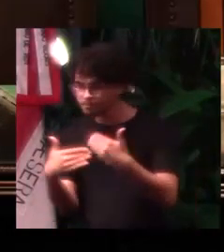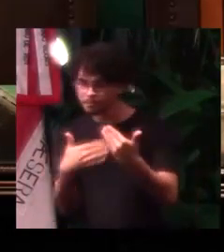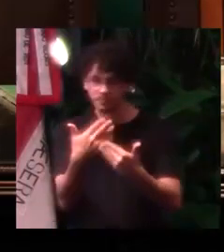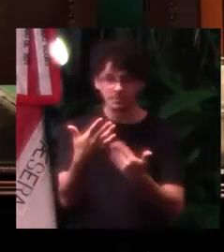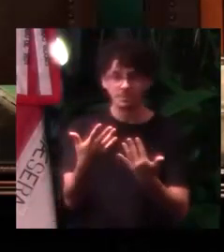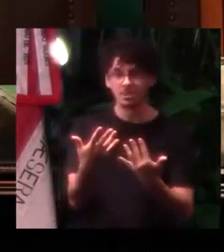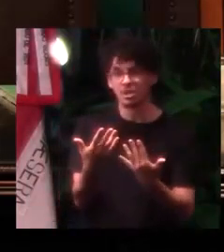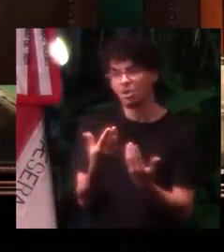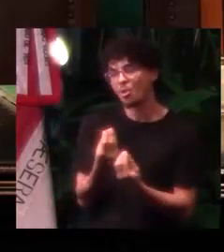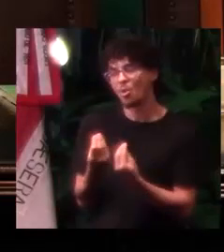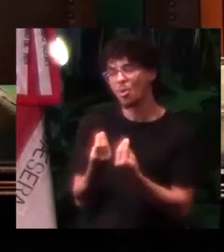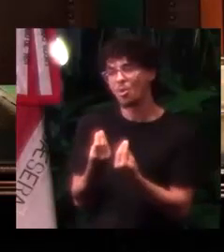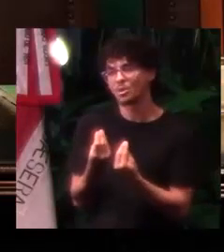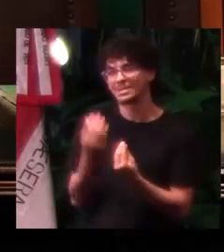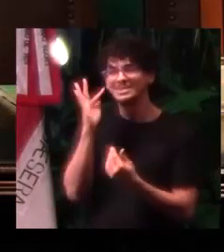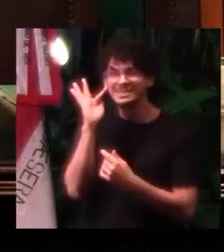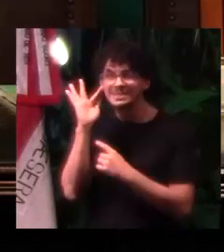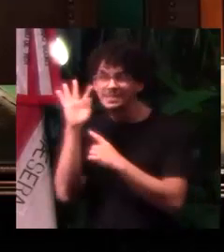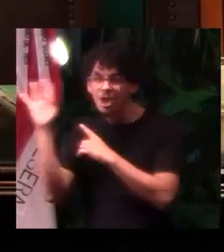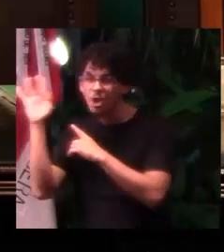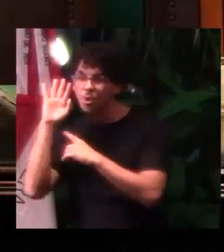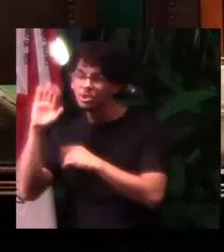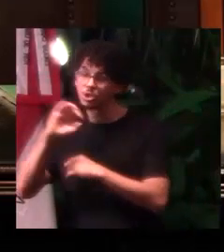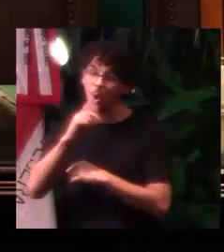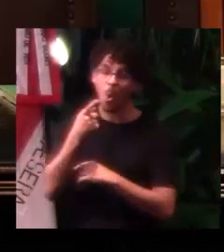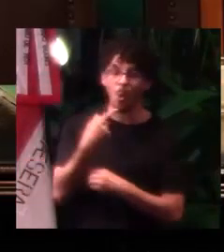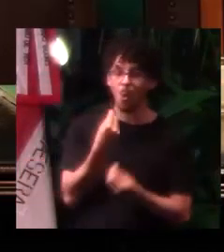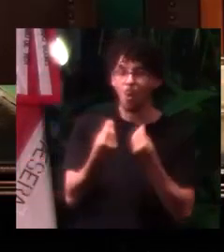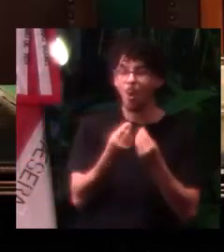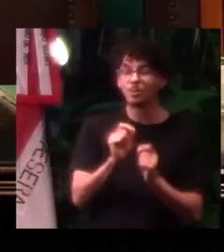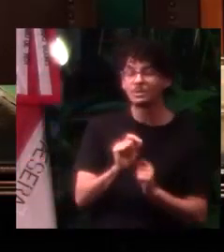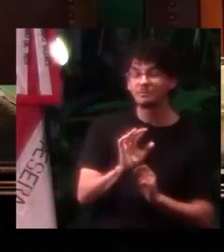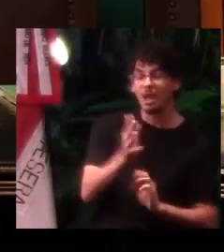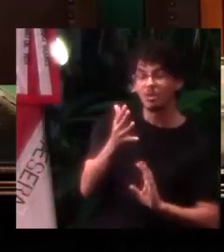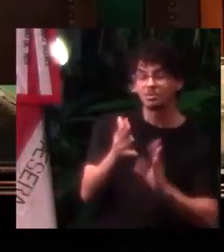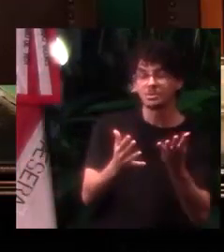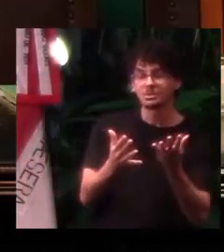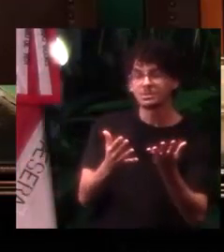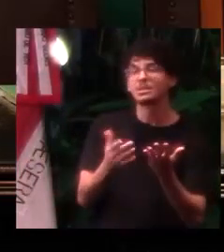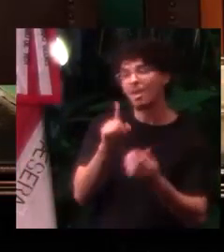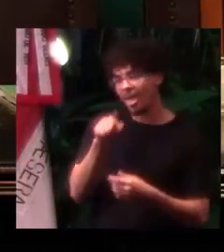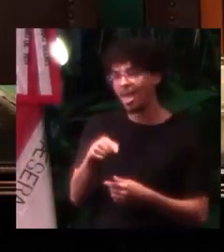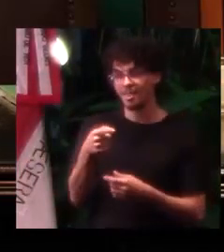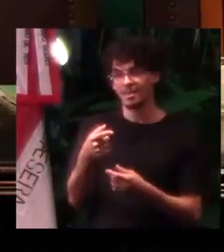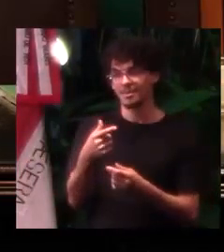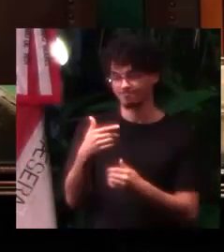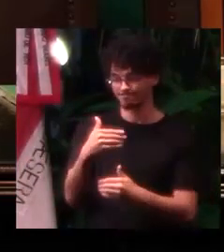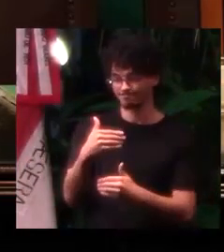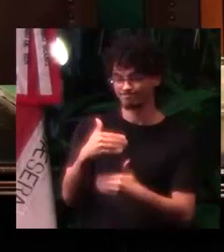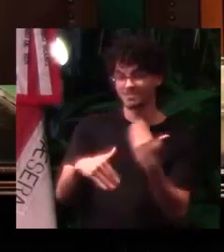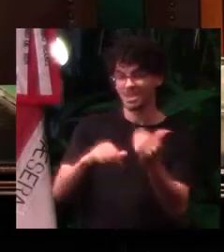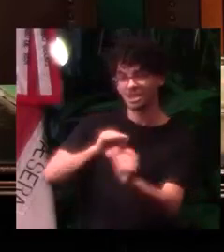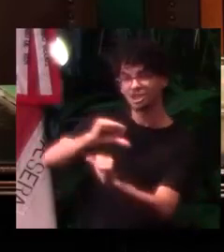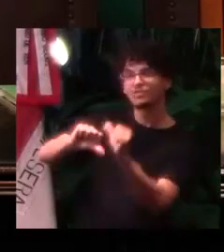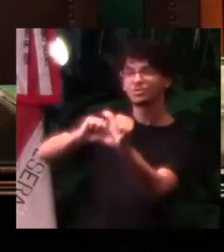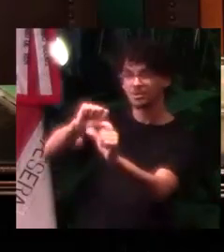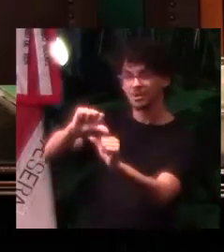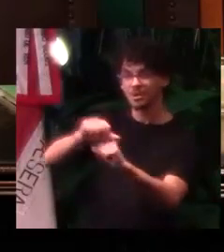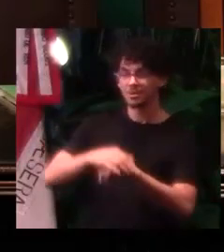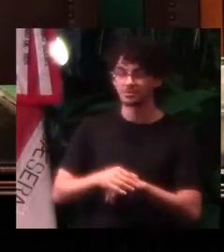tanto das teorias quanto da jurisprudência, ela é uma constante, né? E ela vai ser